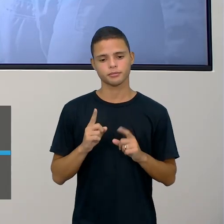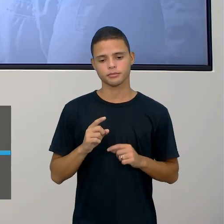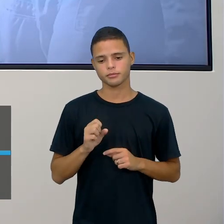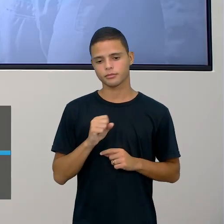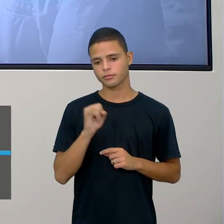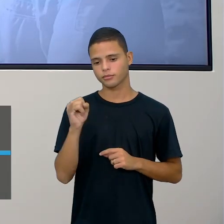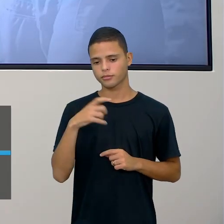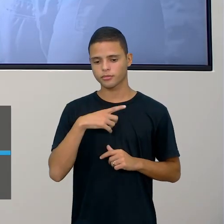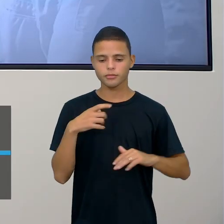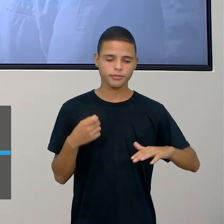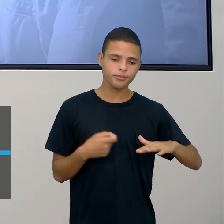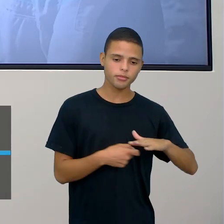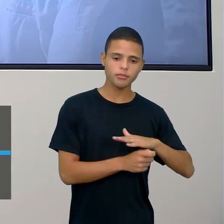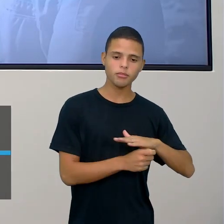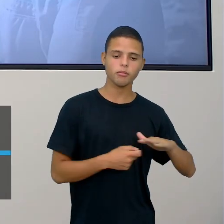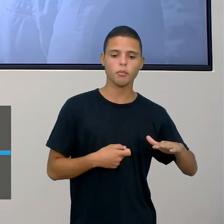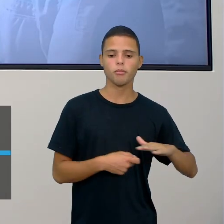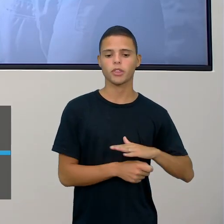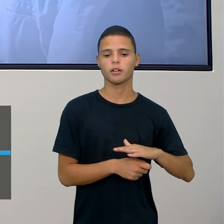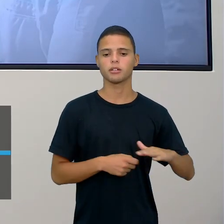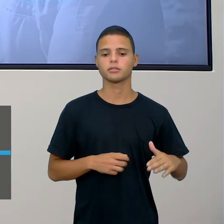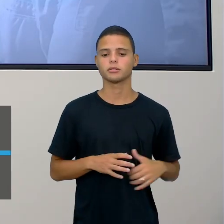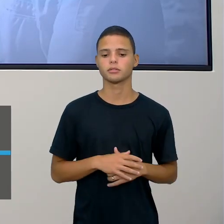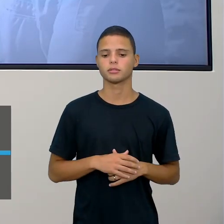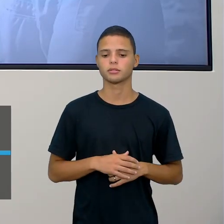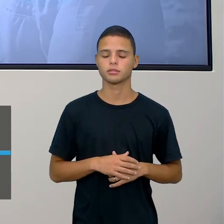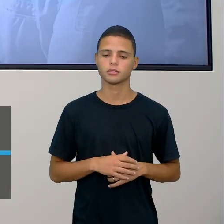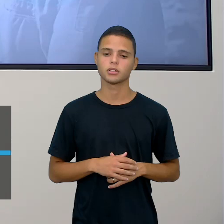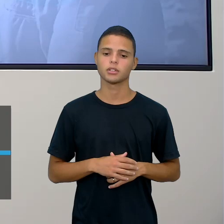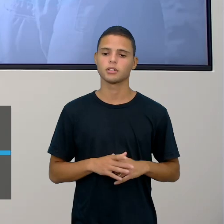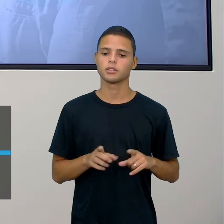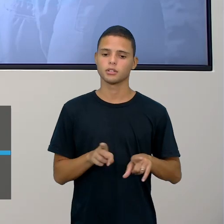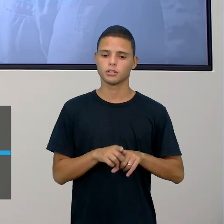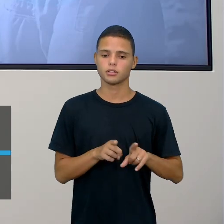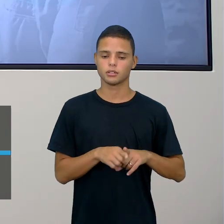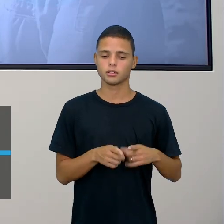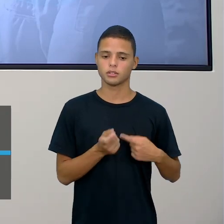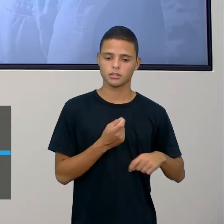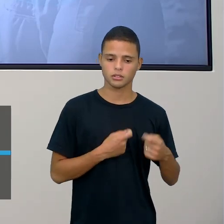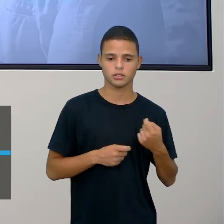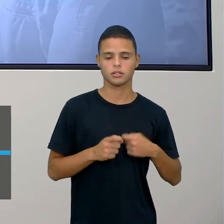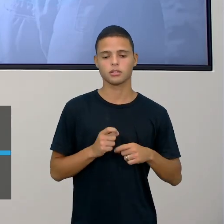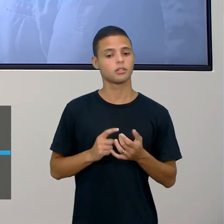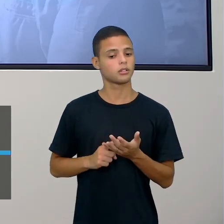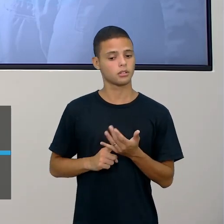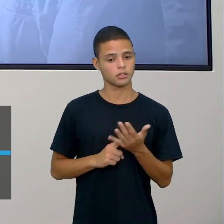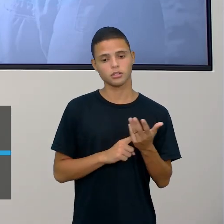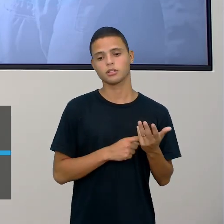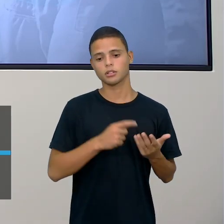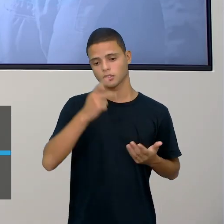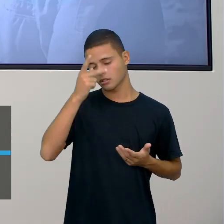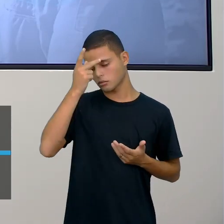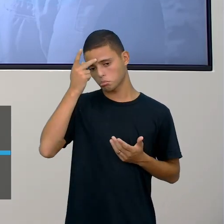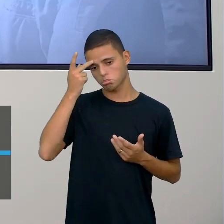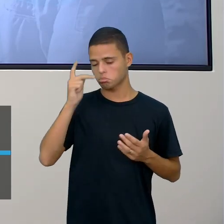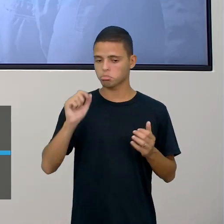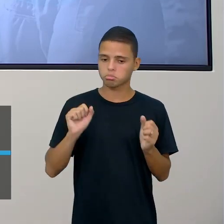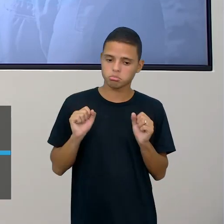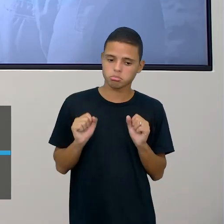houvesse um investimento tanto econômico quanto tecnológico, essas pessoas elas